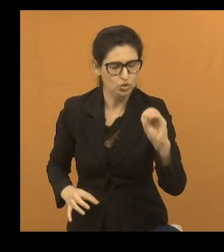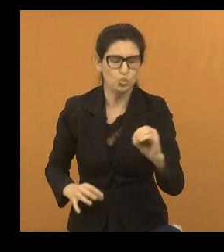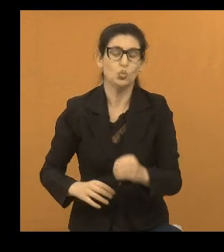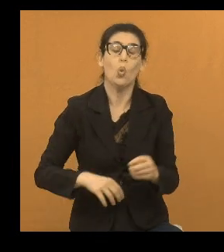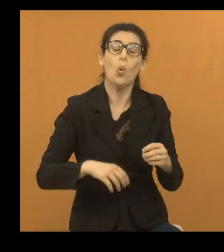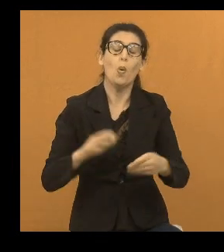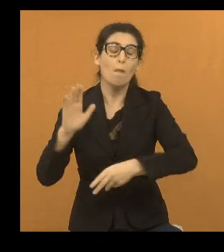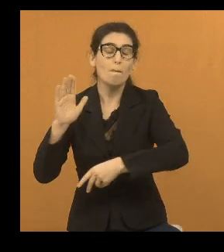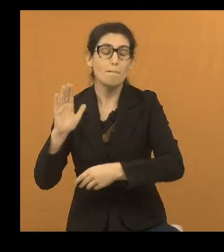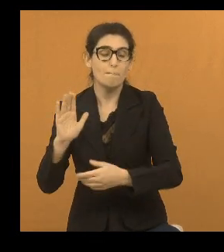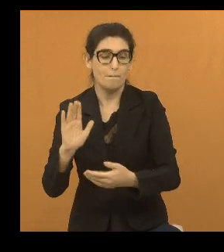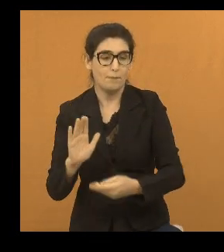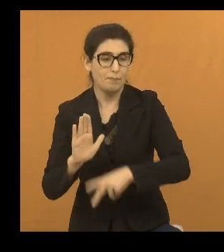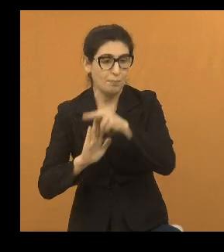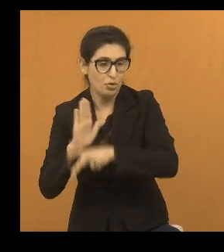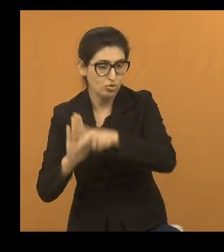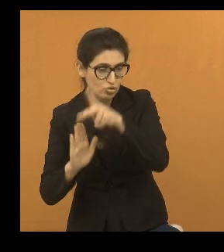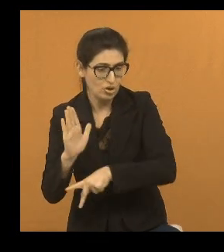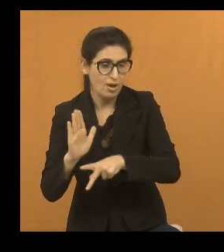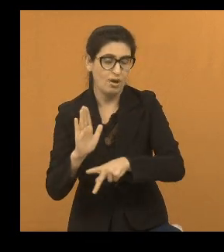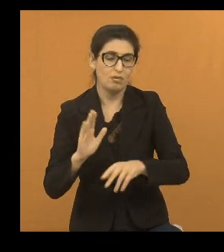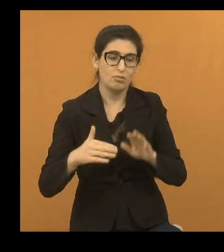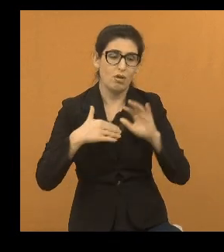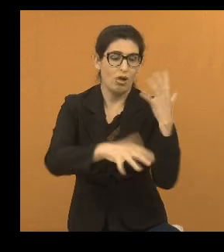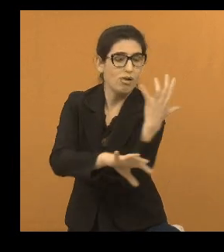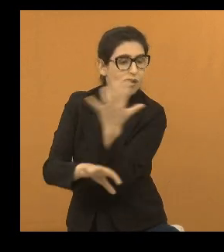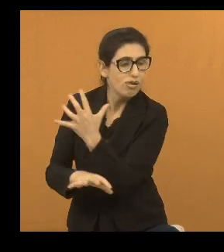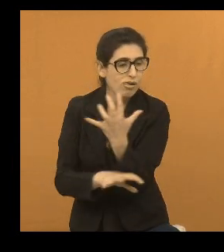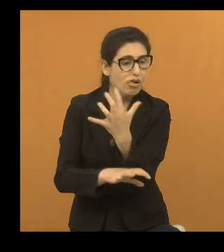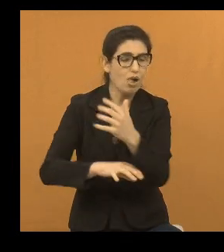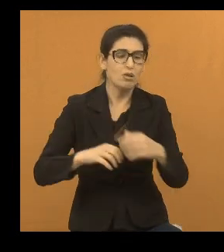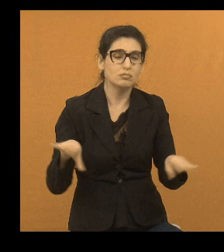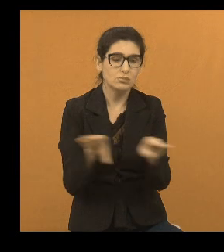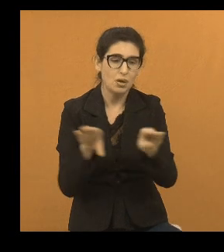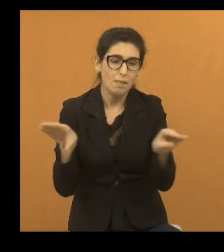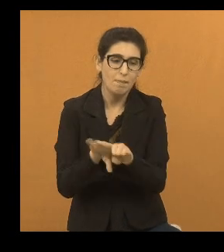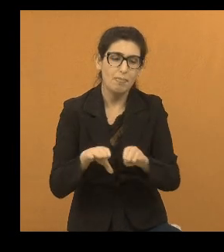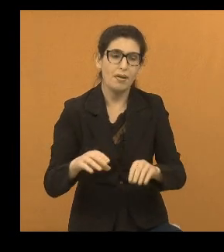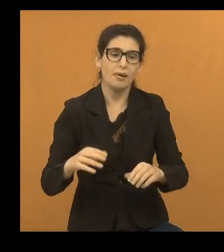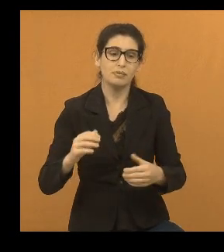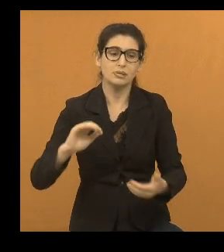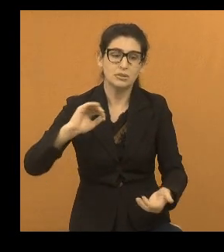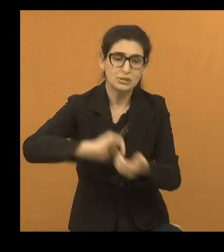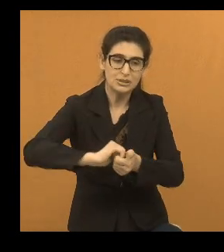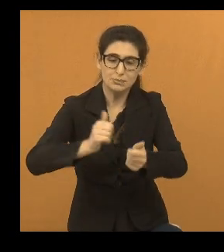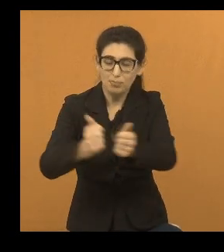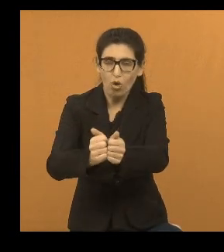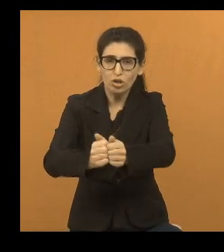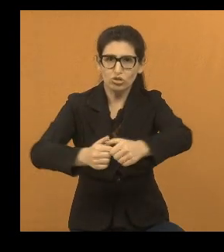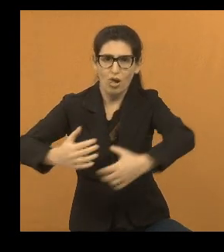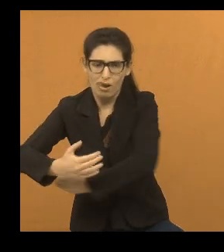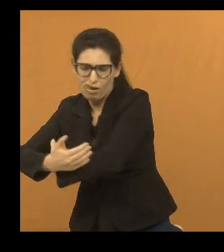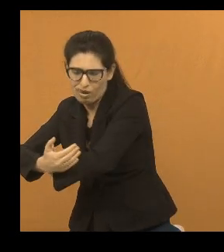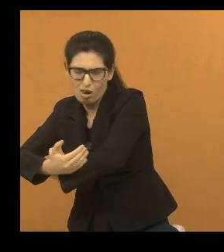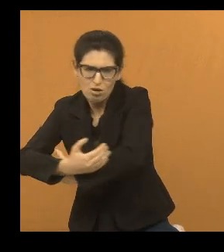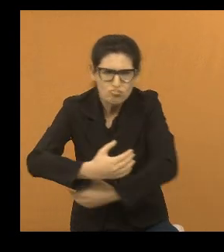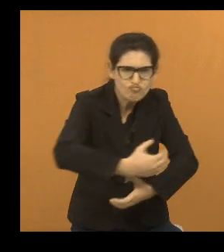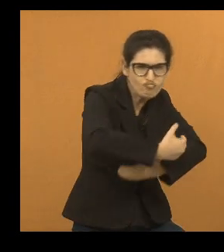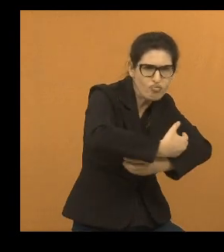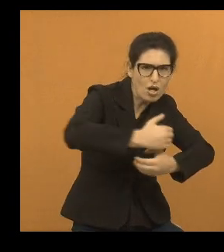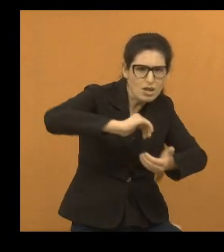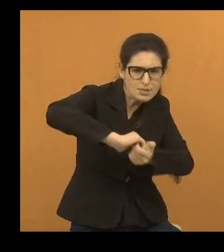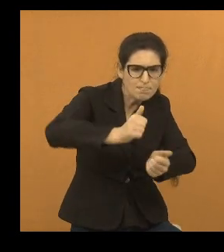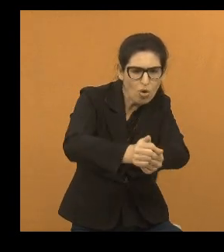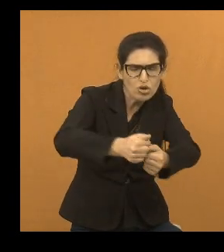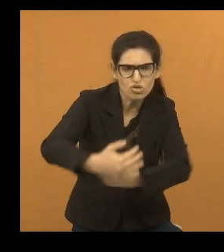meio ambiente, contemplação e incentivo aos esportes, implantação de um campo de rugby, que é uma modalidade pela